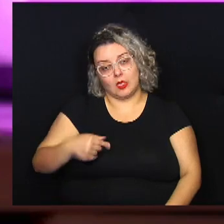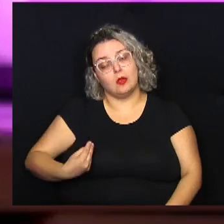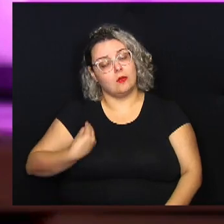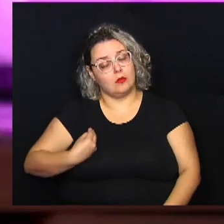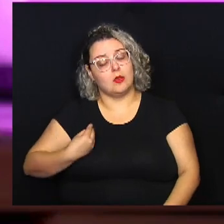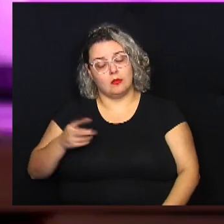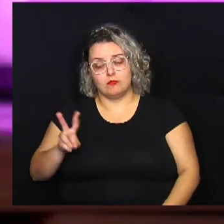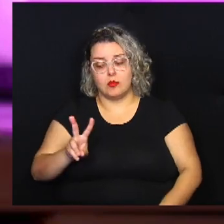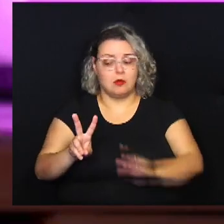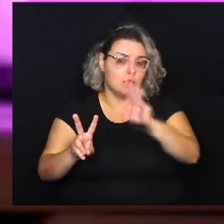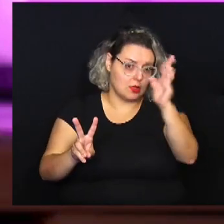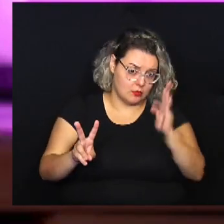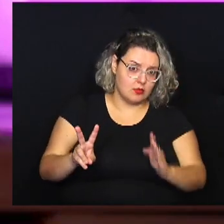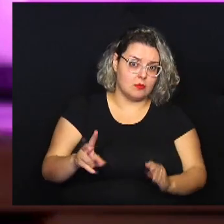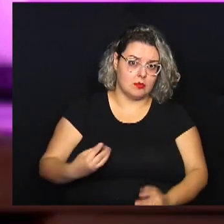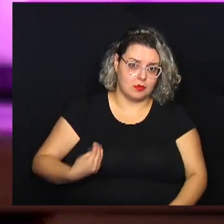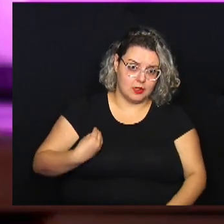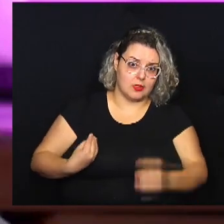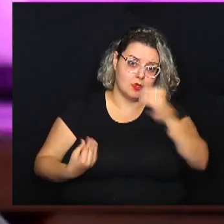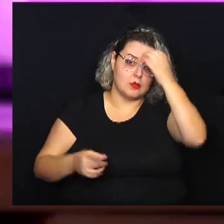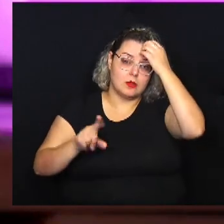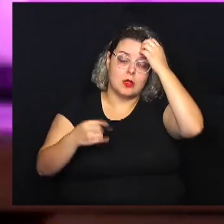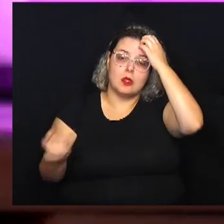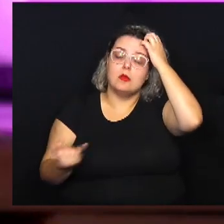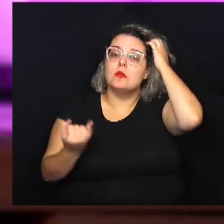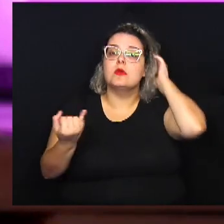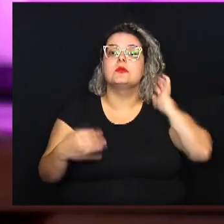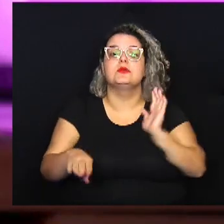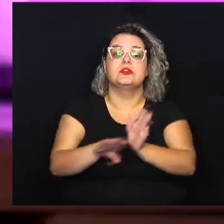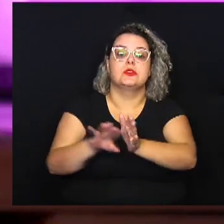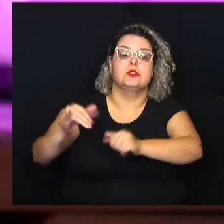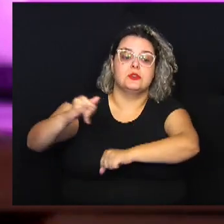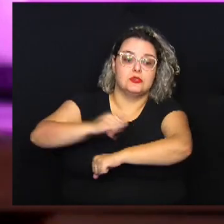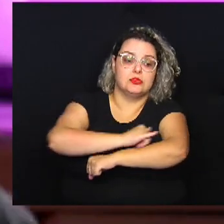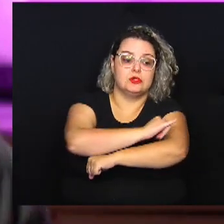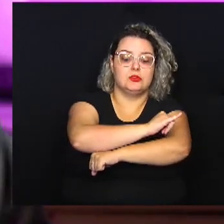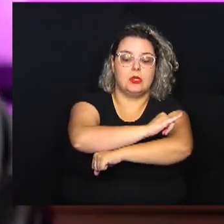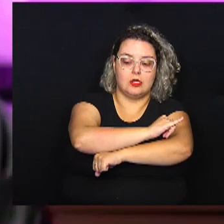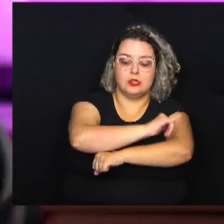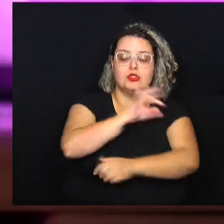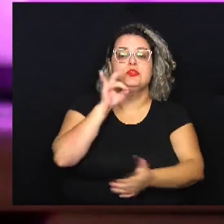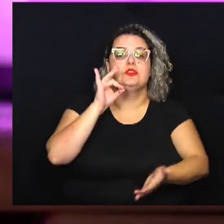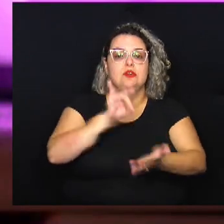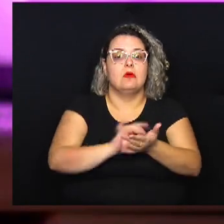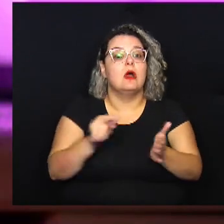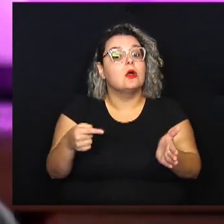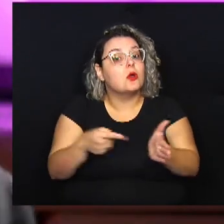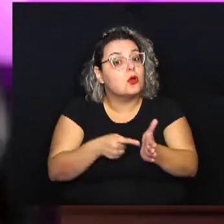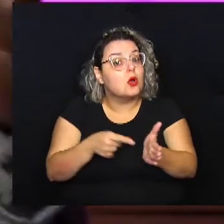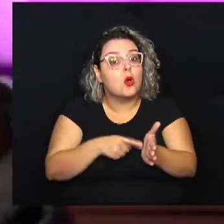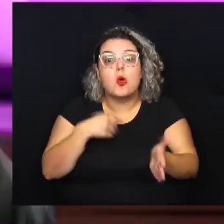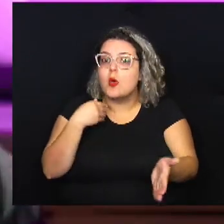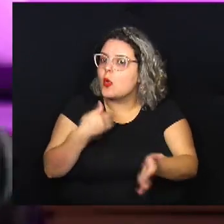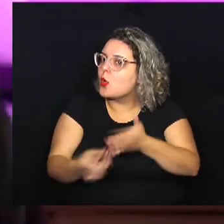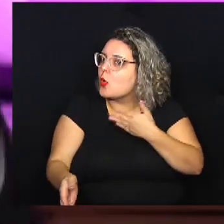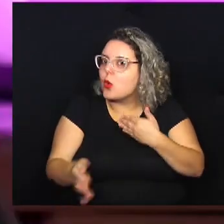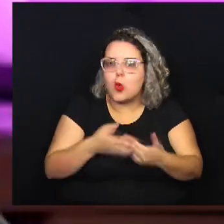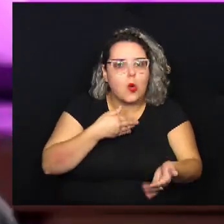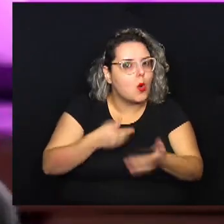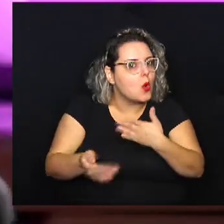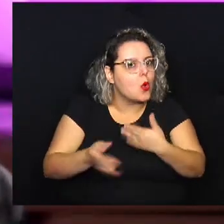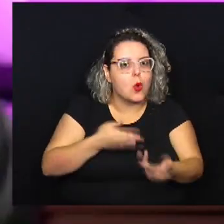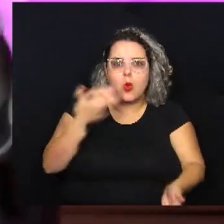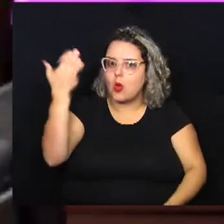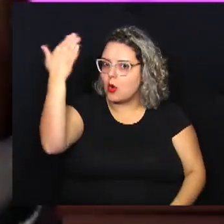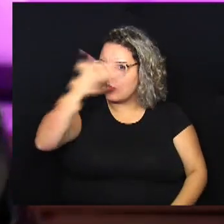brasileiras passaram. É importante também que, ao chegar no aeroporto, a gente, de fato, denuncie qualquer indício ali de